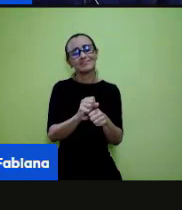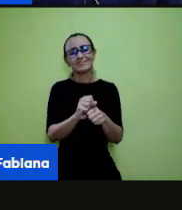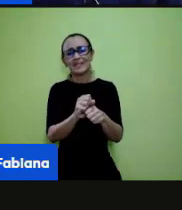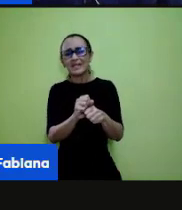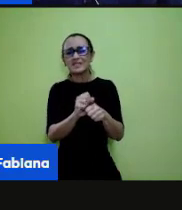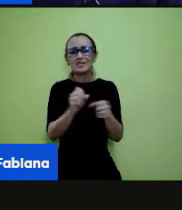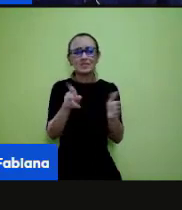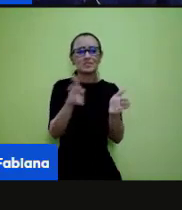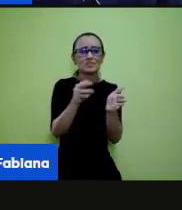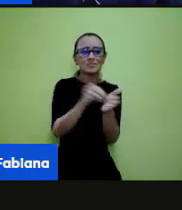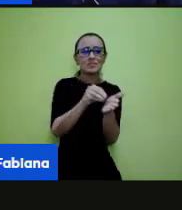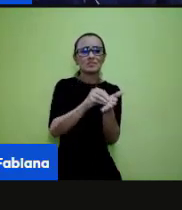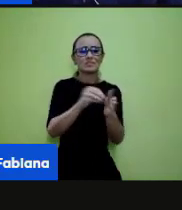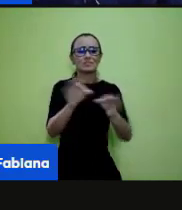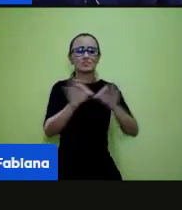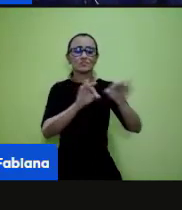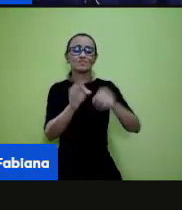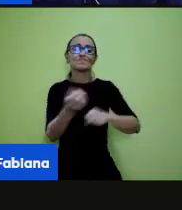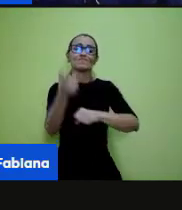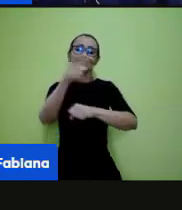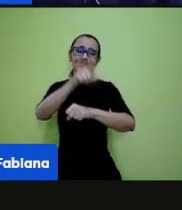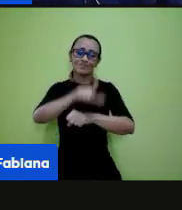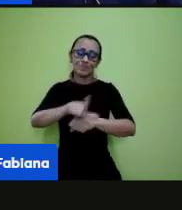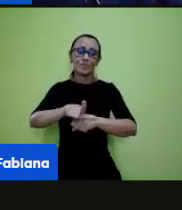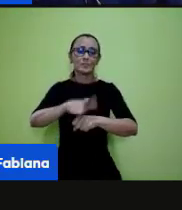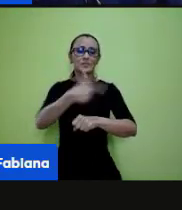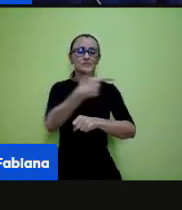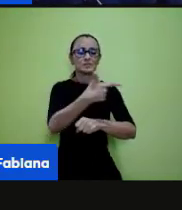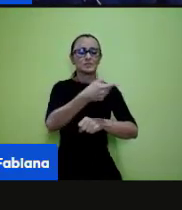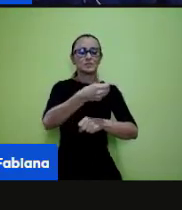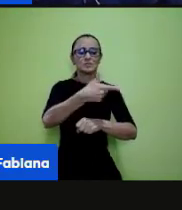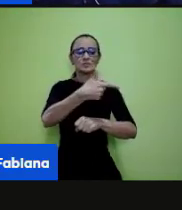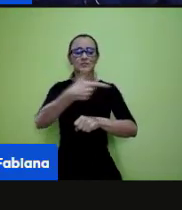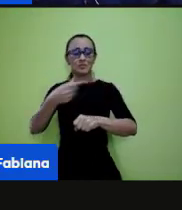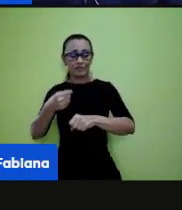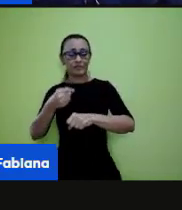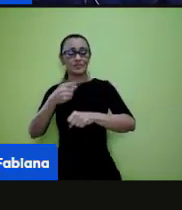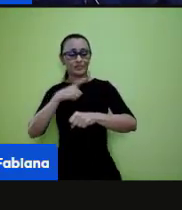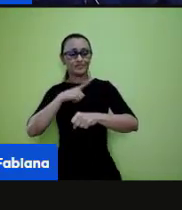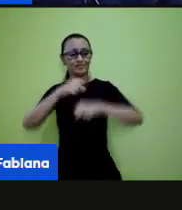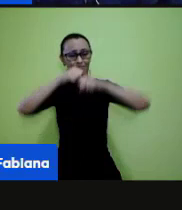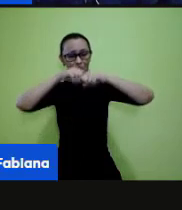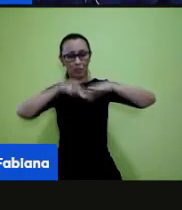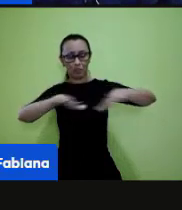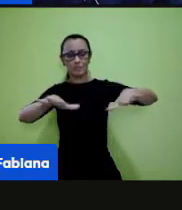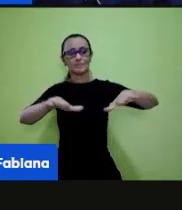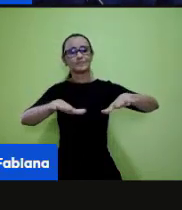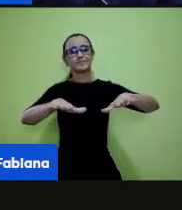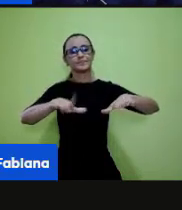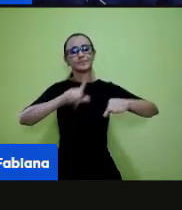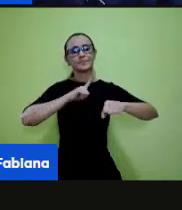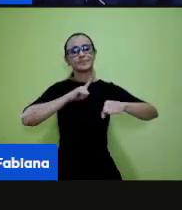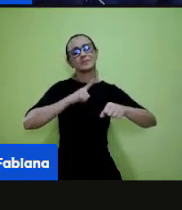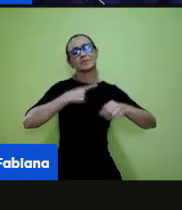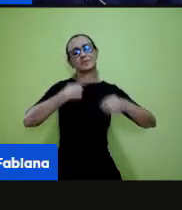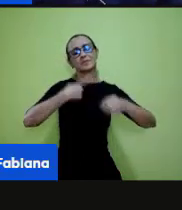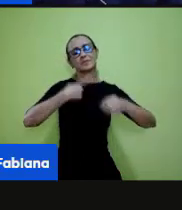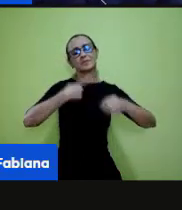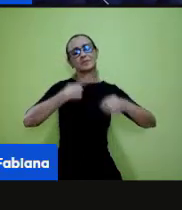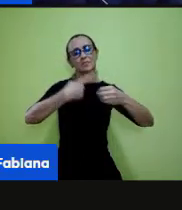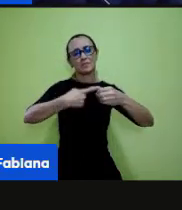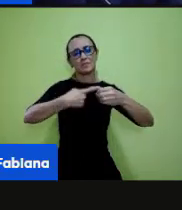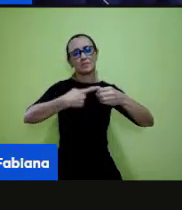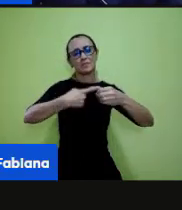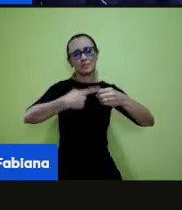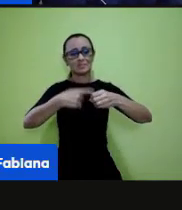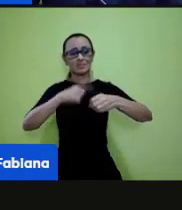discordância epidemiológica, essa epidemia se repetiu em 2020. Porém, nós temos uma cidade endêmica e nós